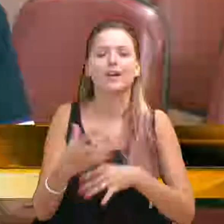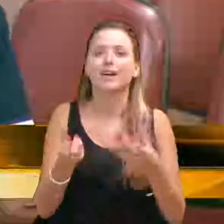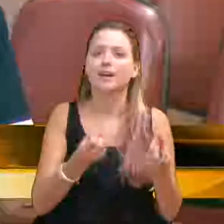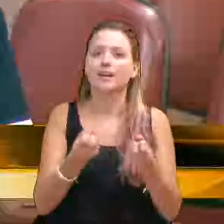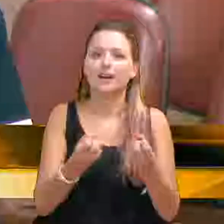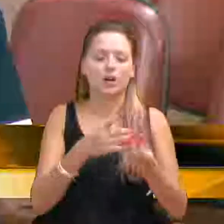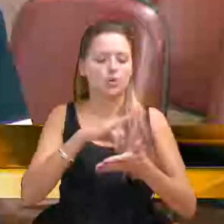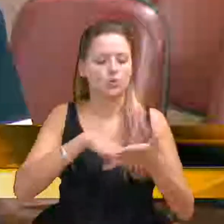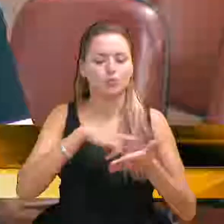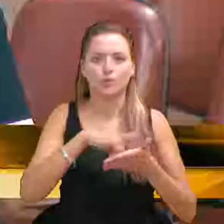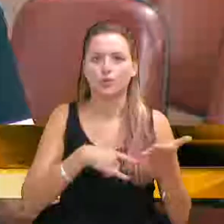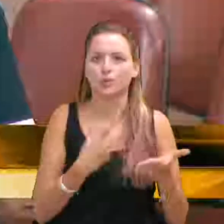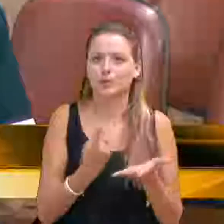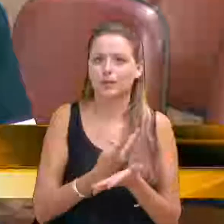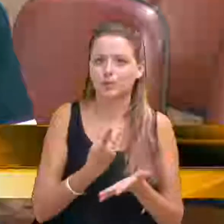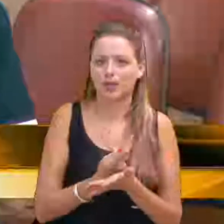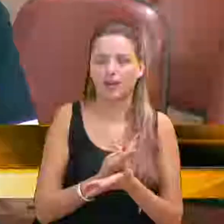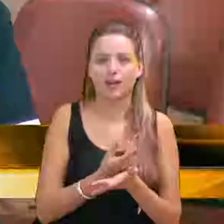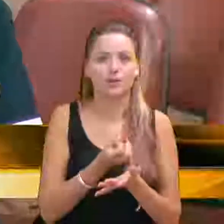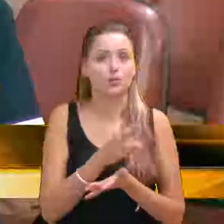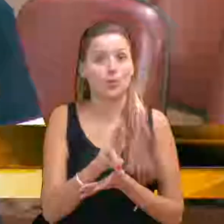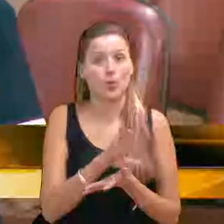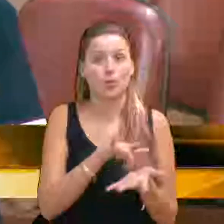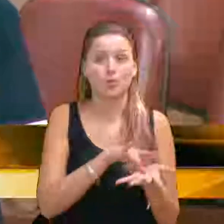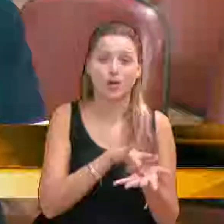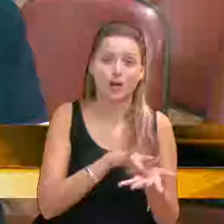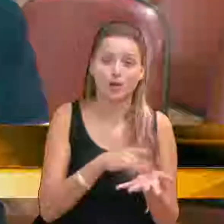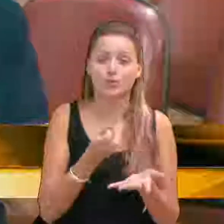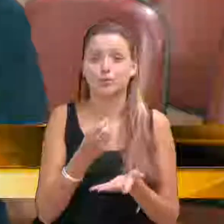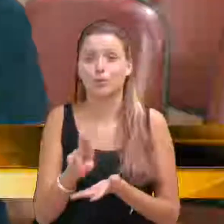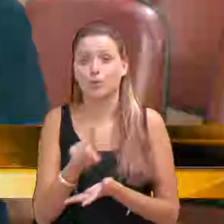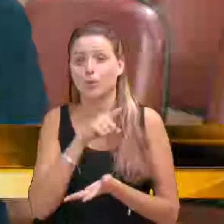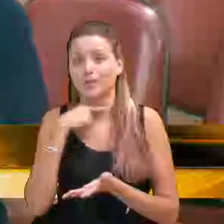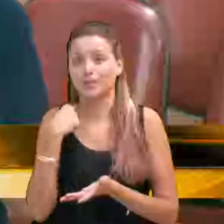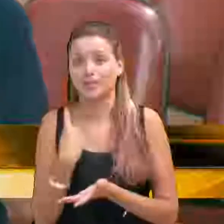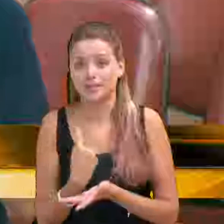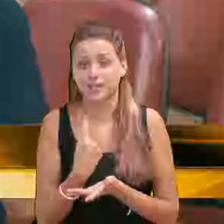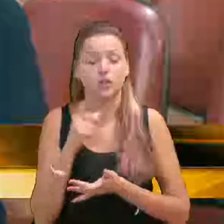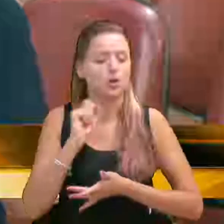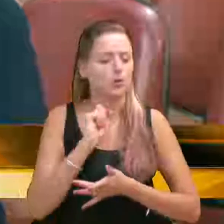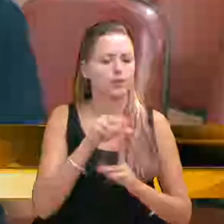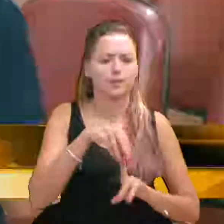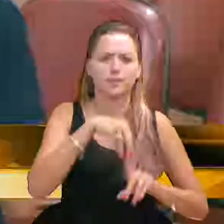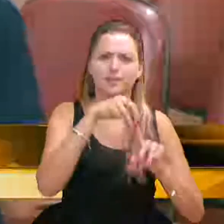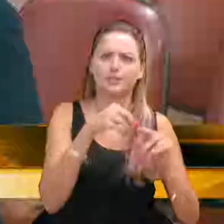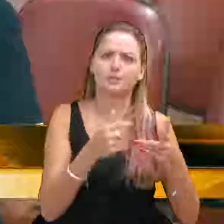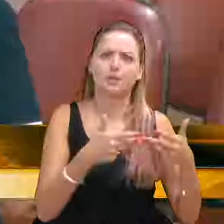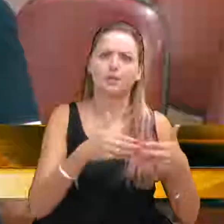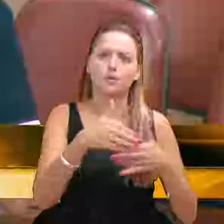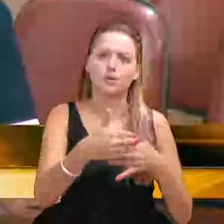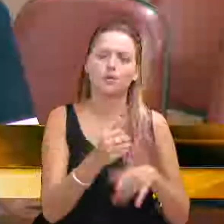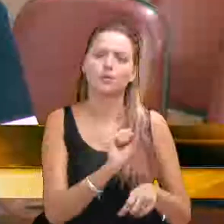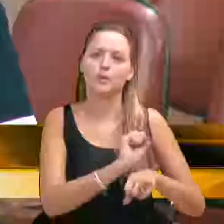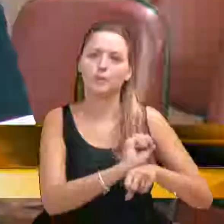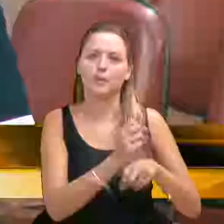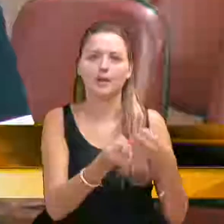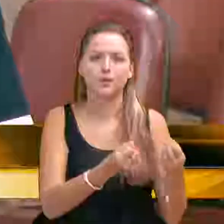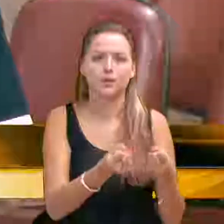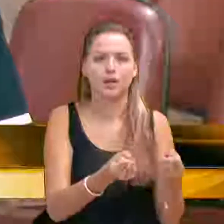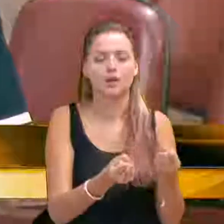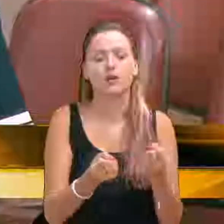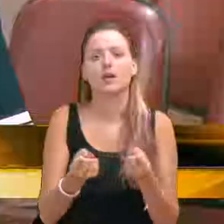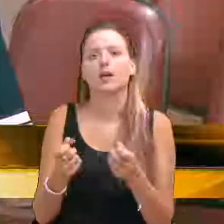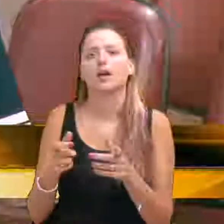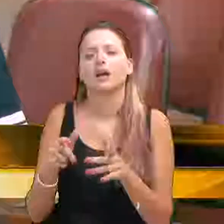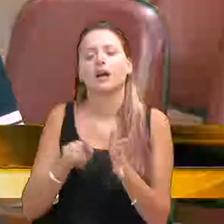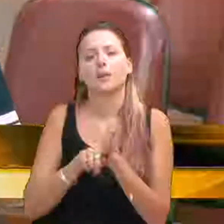com documentação irregular e contrabando, os quais deveriam ser prioridade nas abordagens. Segundo a reportagem do